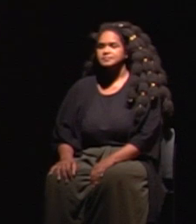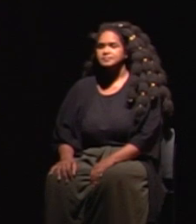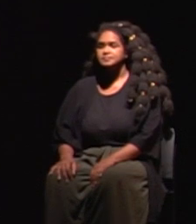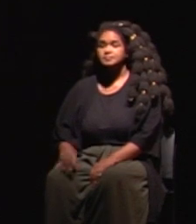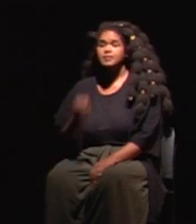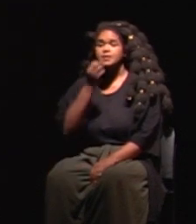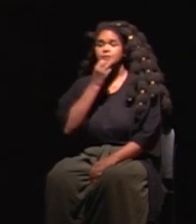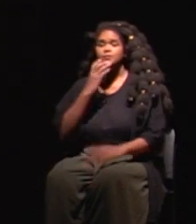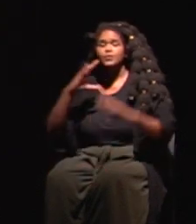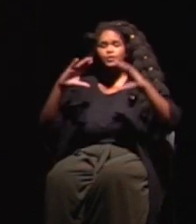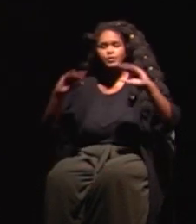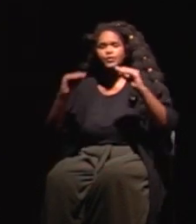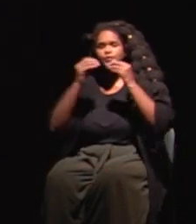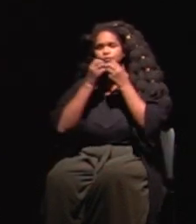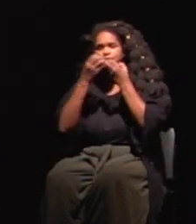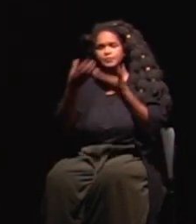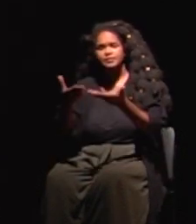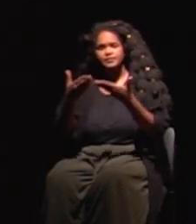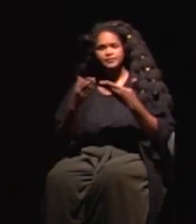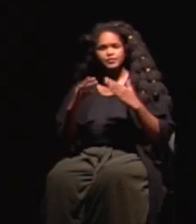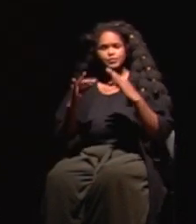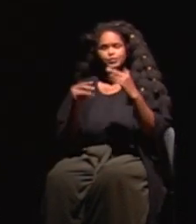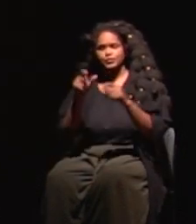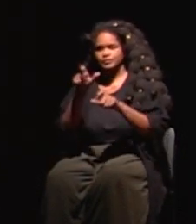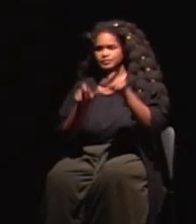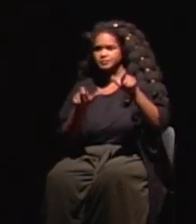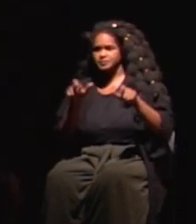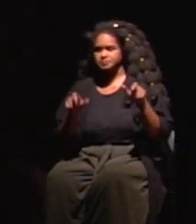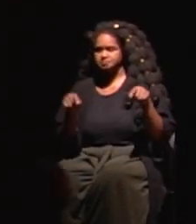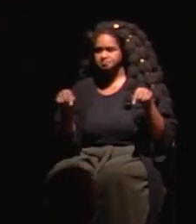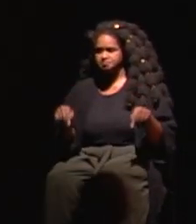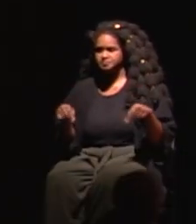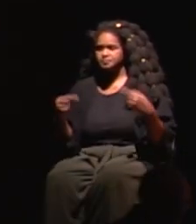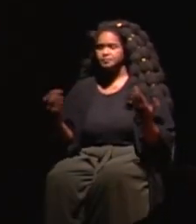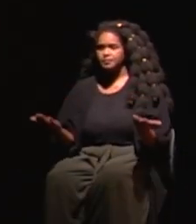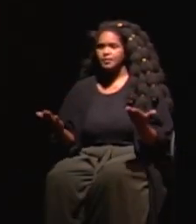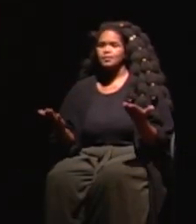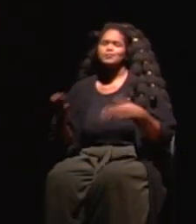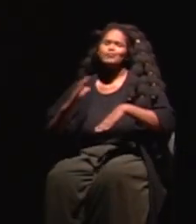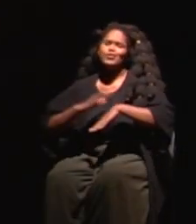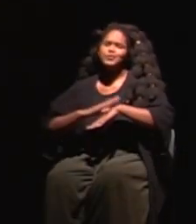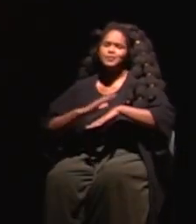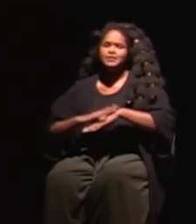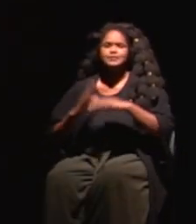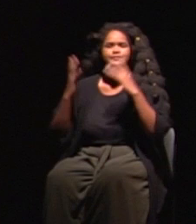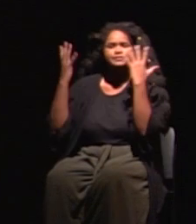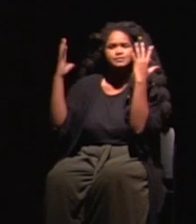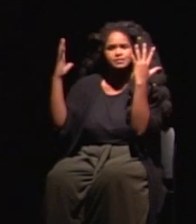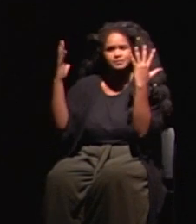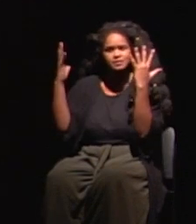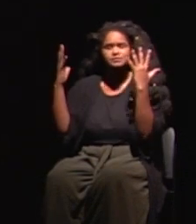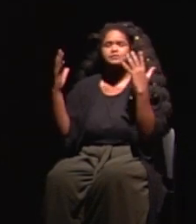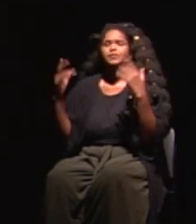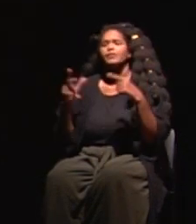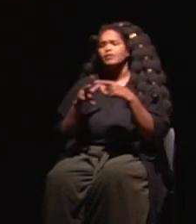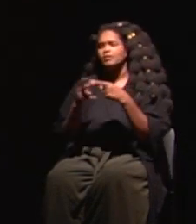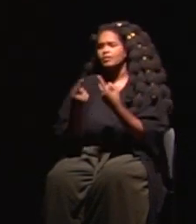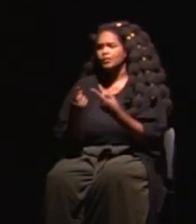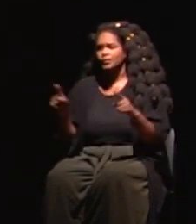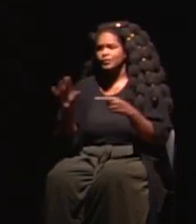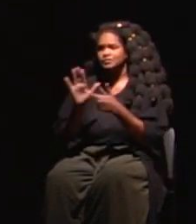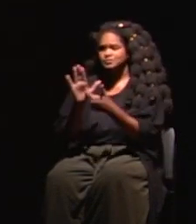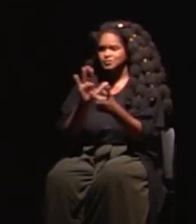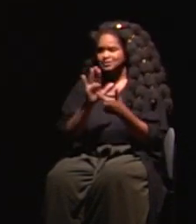Bom, boa noite, sejam bem-vindos, bem-vindas, bem-vindes a esse momento de celebração que inaugura a exposição Stefania